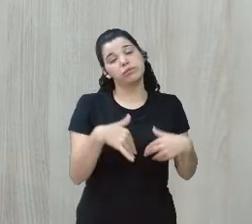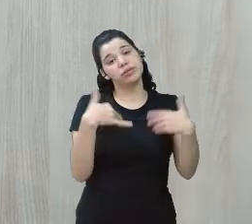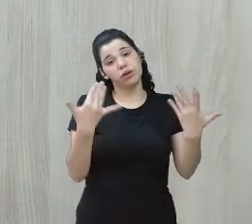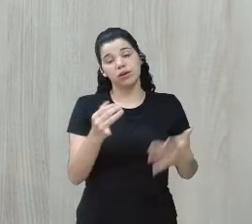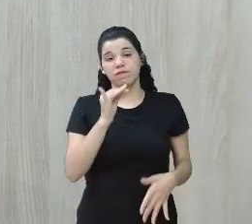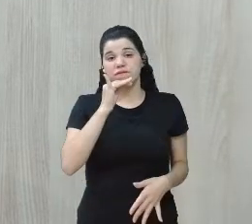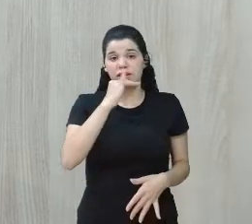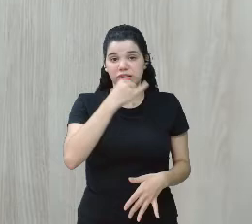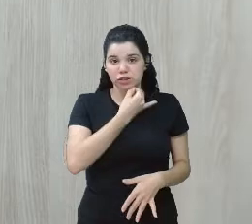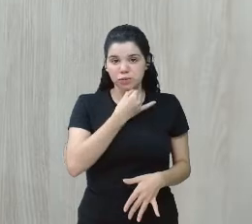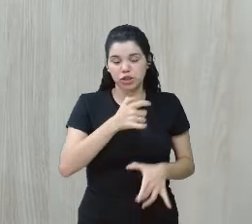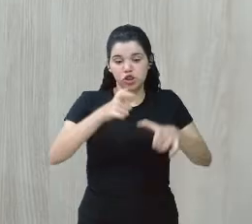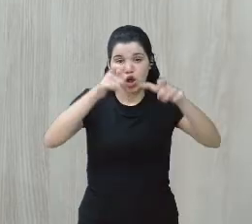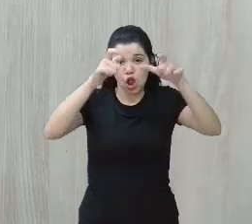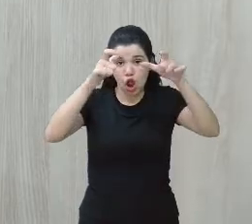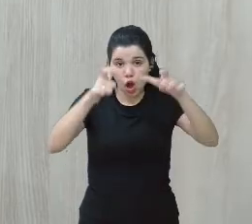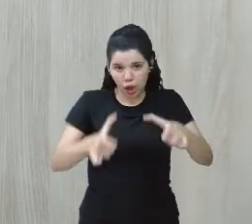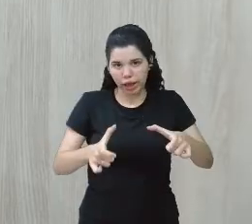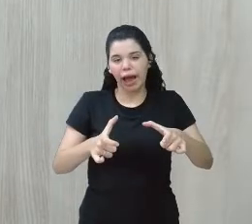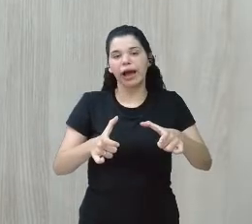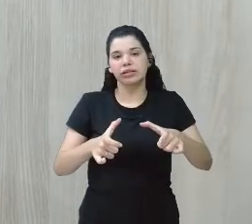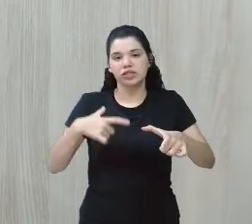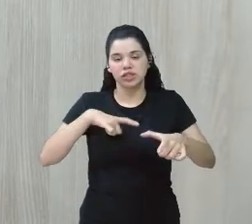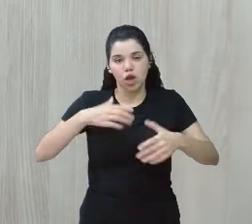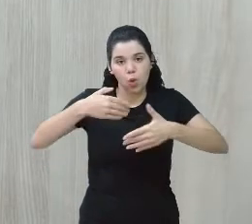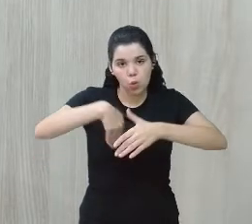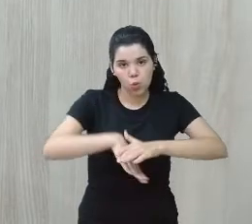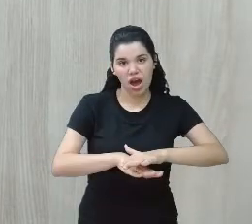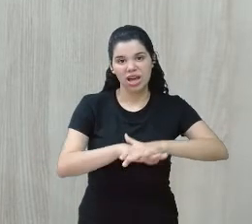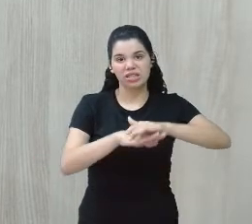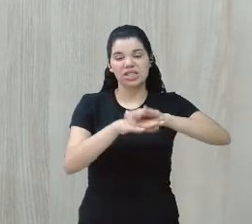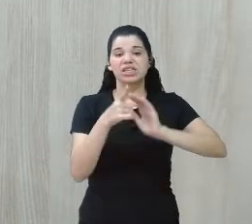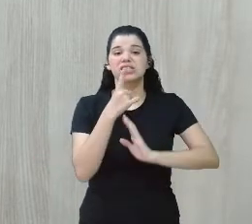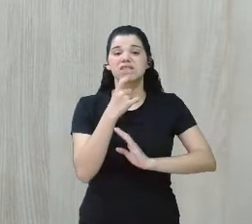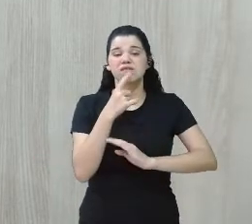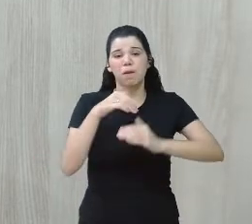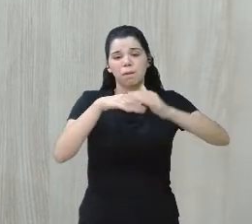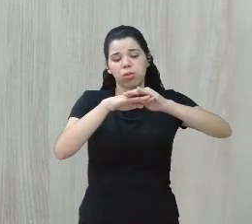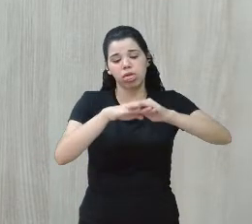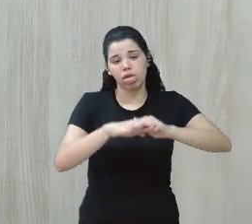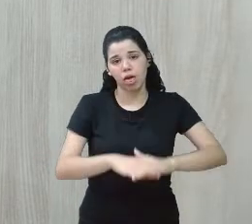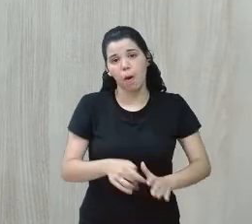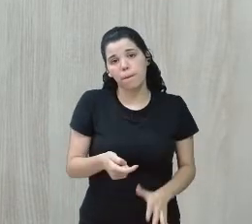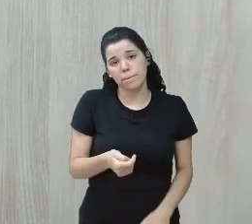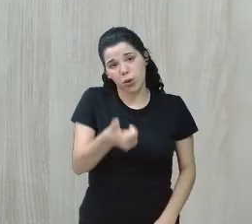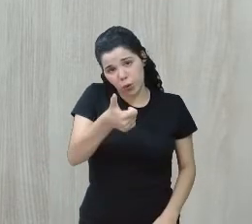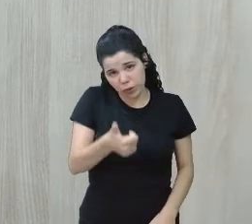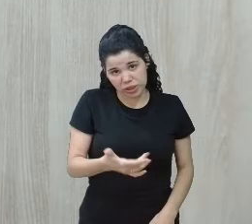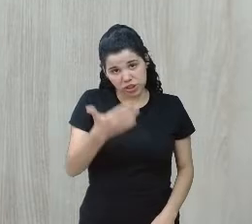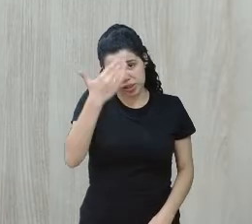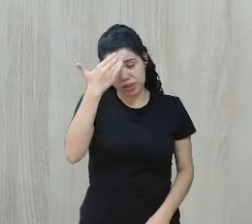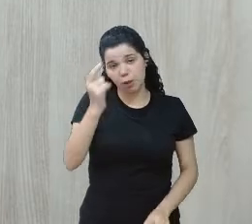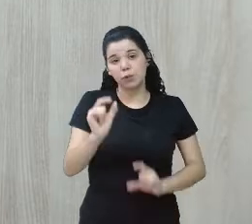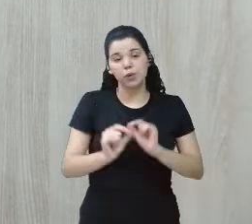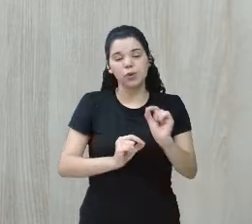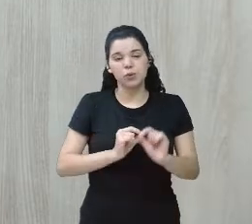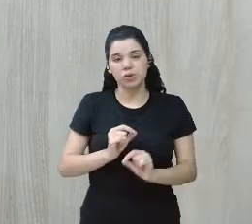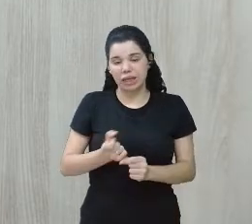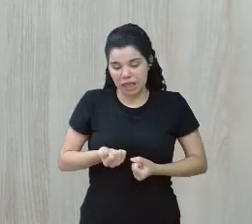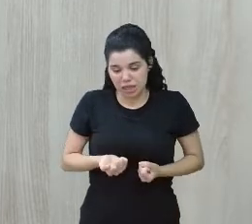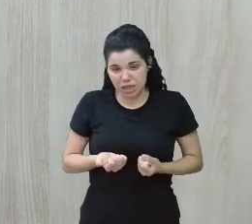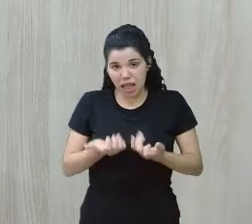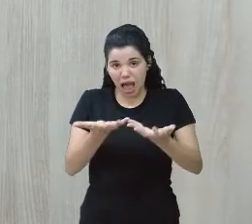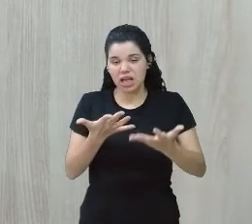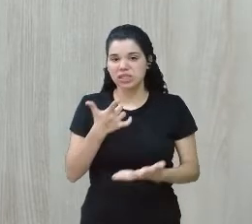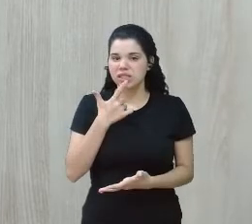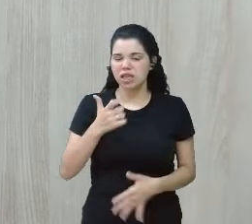os bancos de sangue estão sempre, né, com quantidades muito pequenas. E a gente sabe que a transfusão de sangue aí é muito